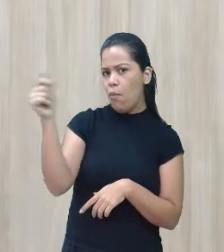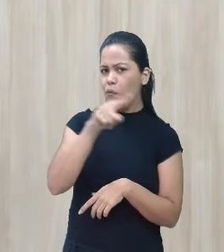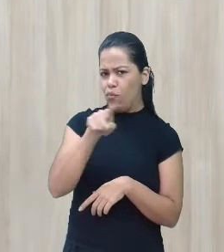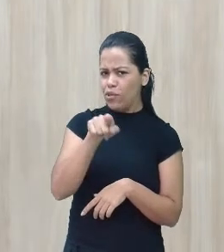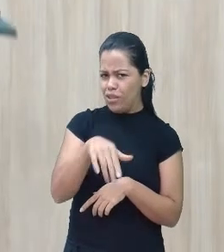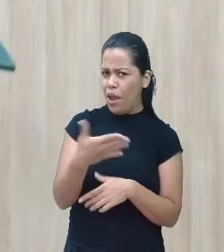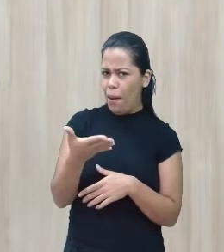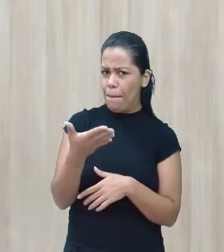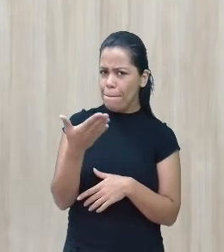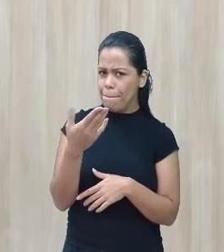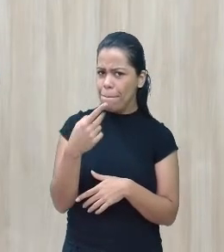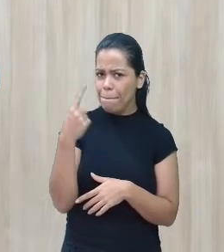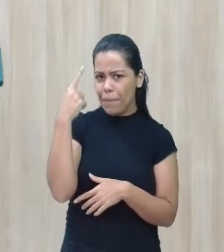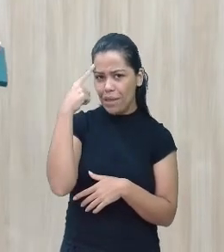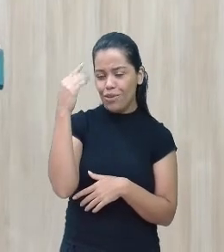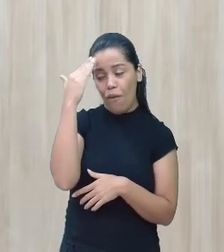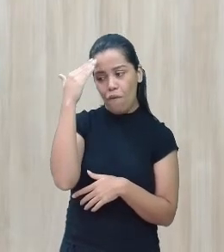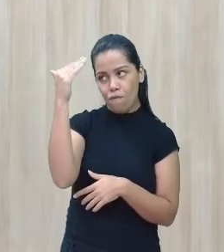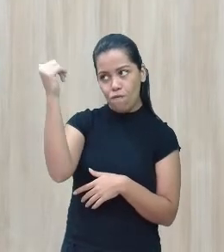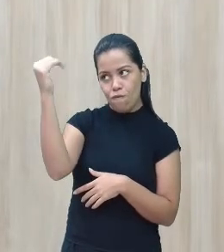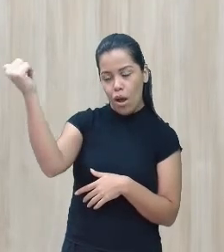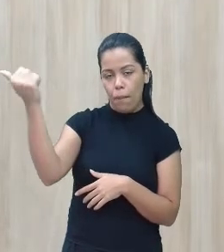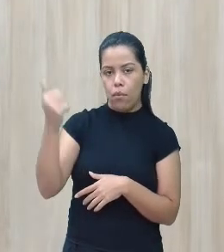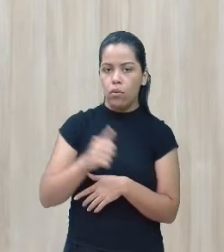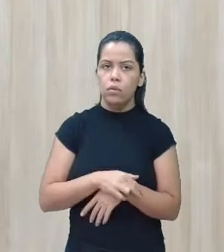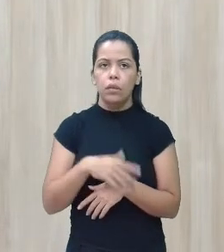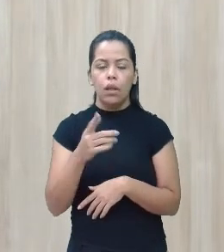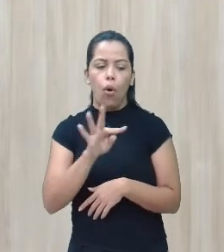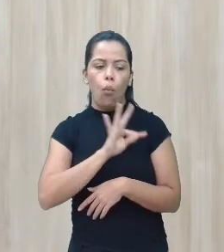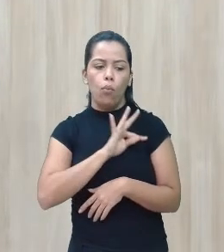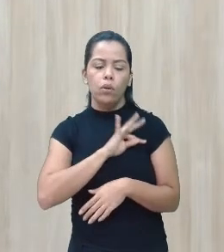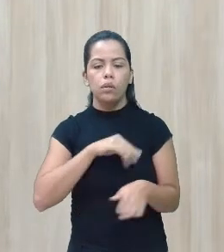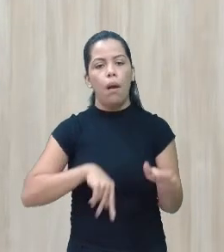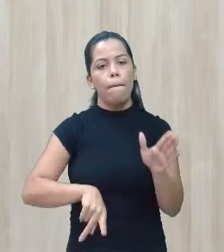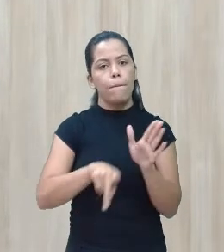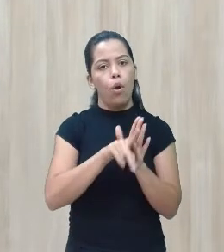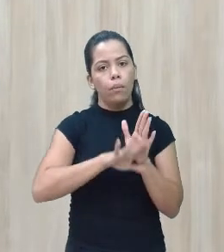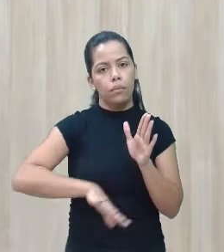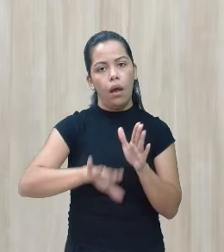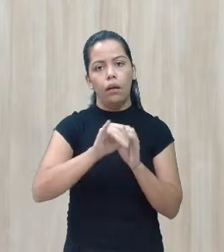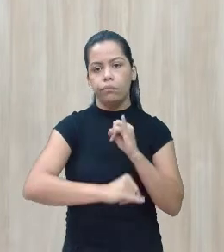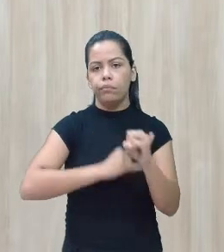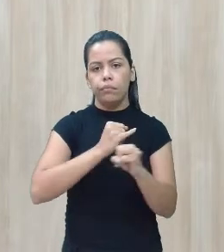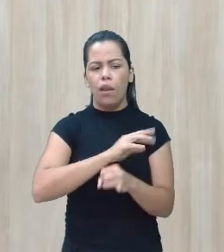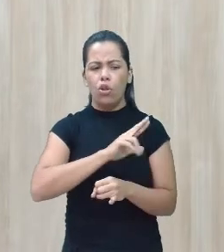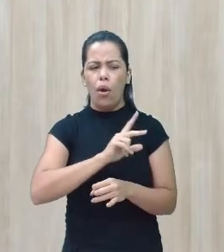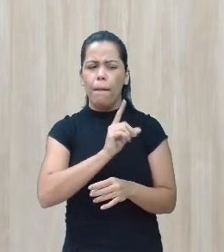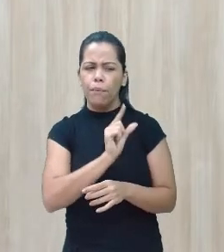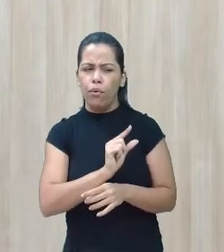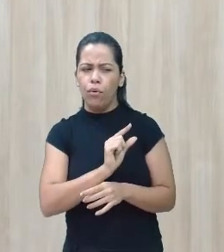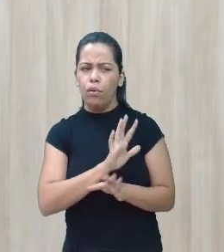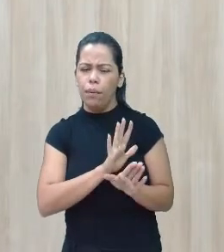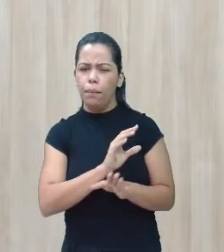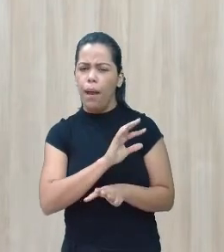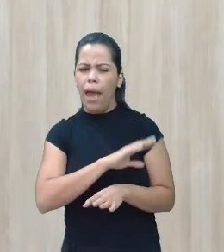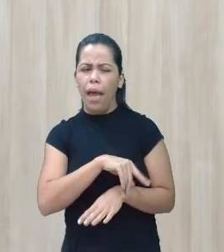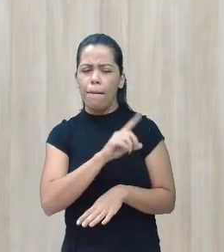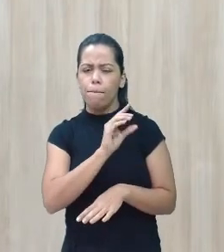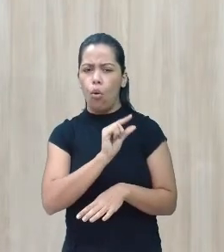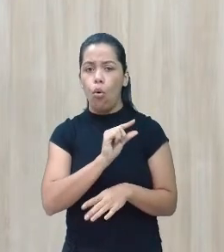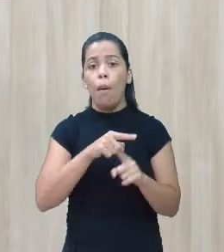não o trabalho de perito criminal nem tanto, mas o de influencer ele permite isso, que a pessoa consiga fama e não necessariamente ela